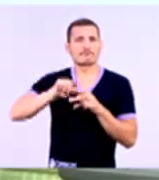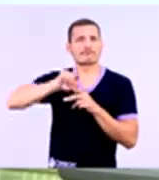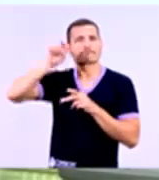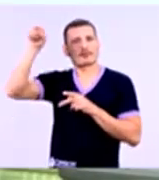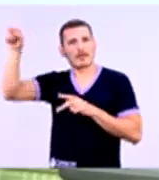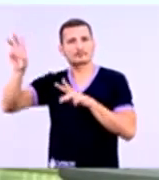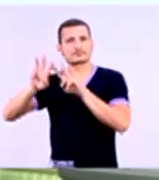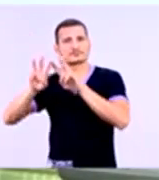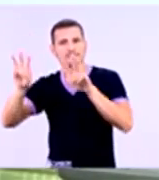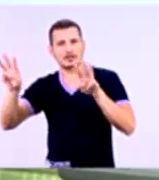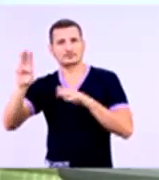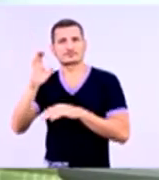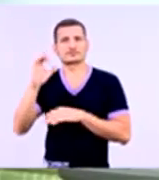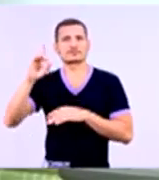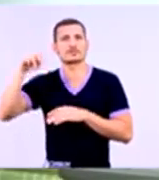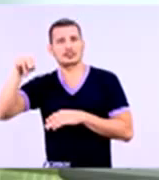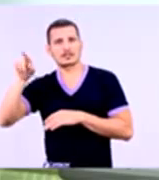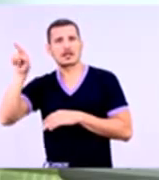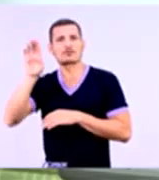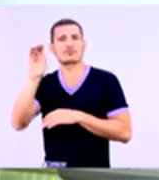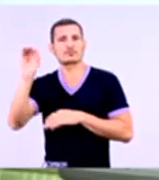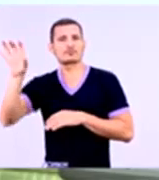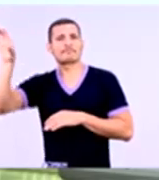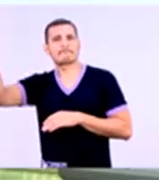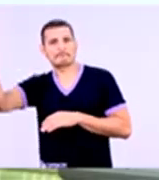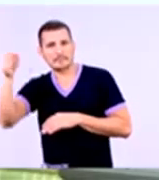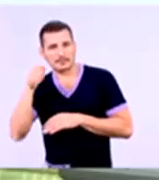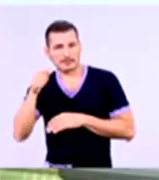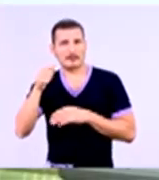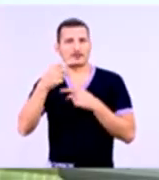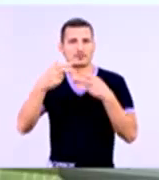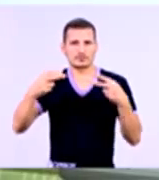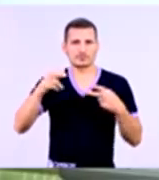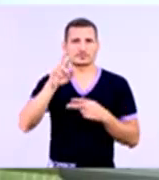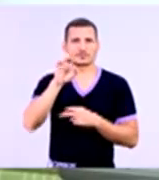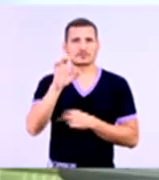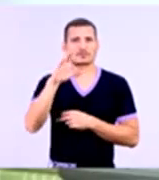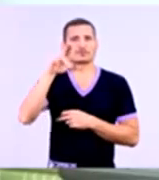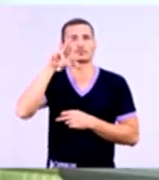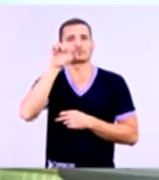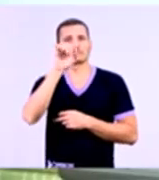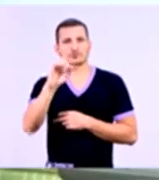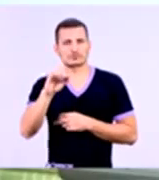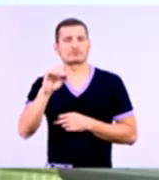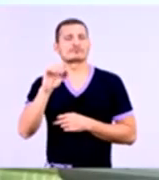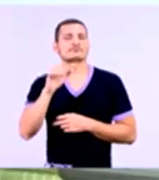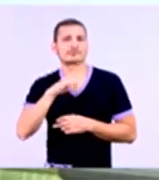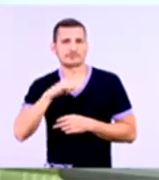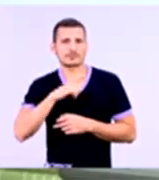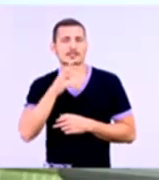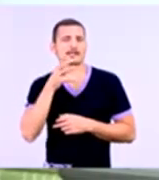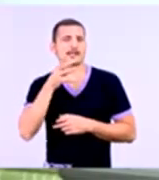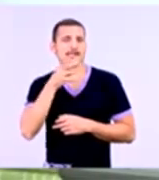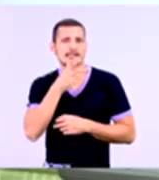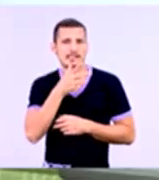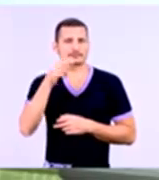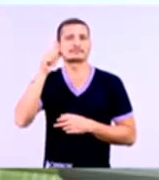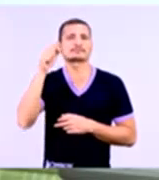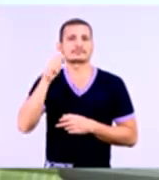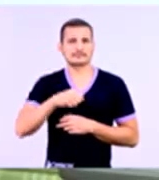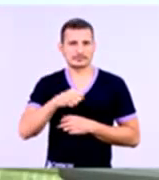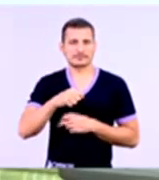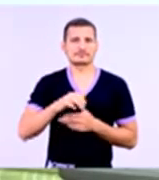do CDN, lá no site do Bootstrap, pegar esse recurso. Fica um pouco mais lento, sim. E, inclusive, uma